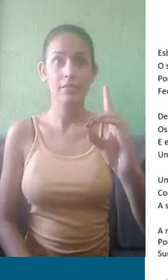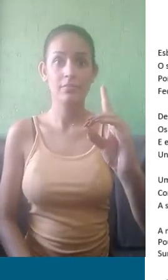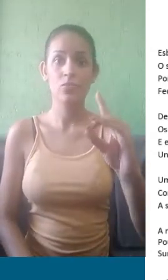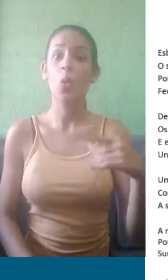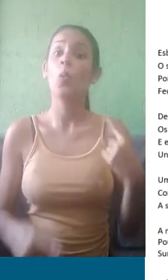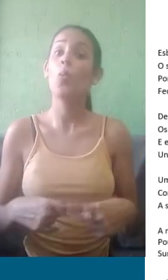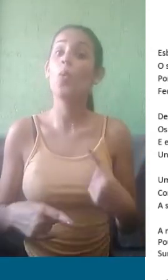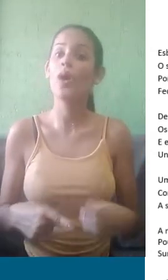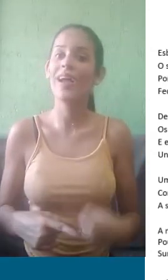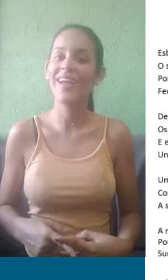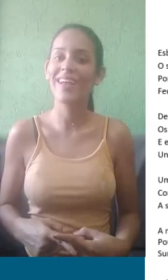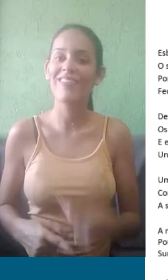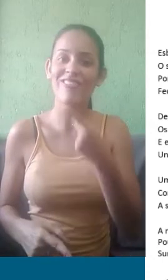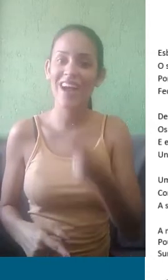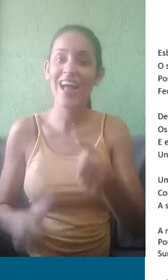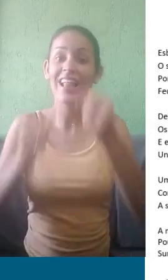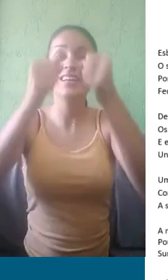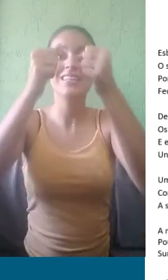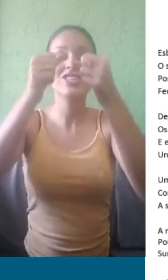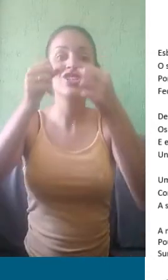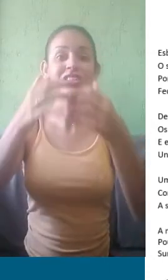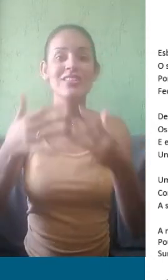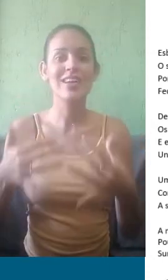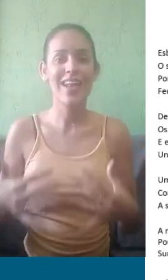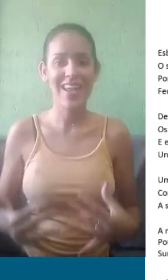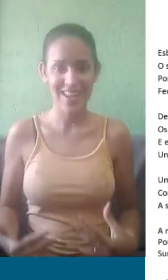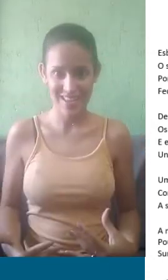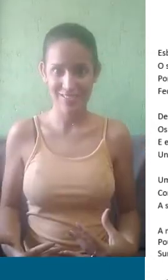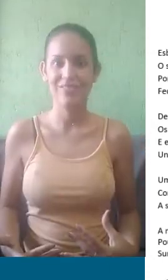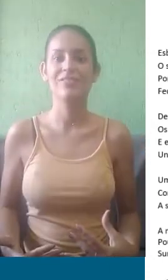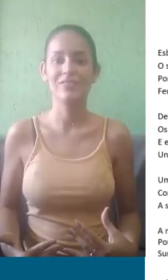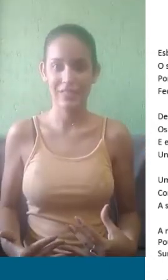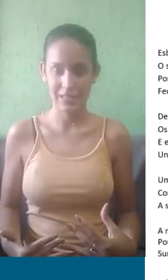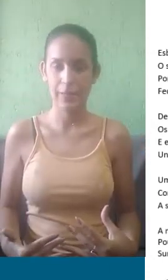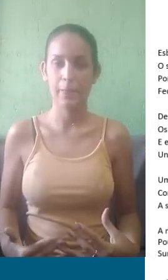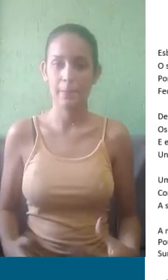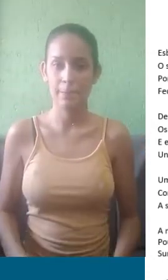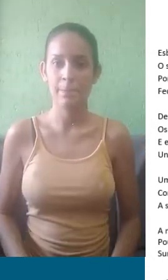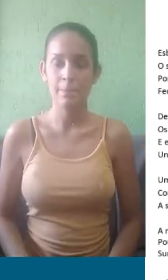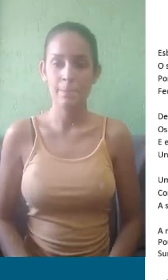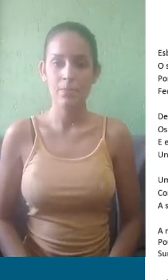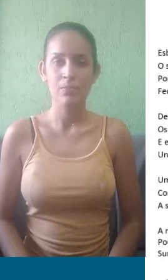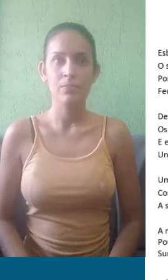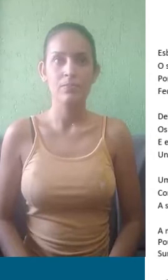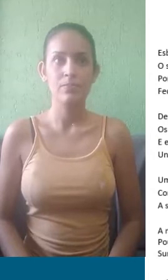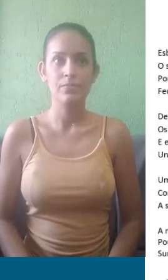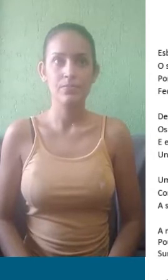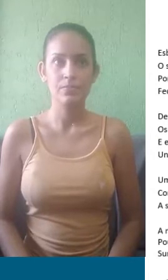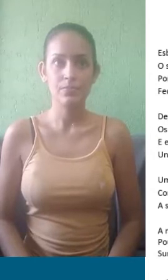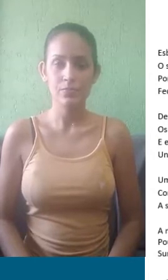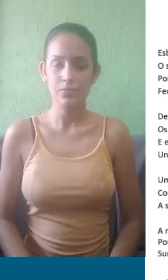correta, porque ela menciona a descrição como estratégia no formato fixo do poema parnasiano, o soneto,